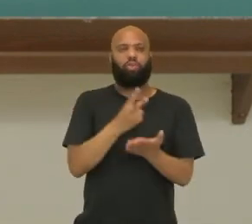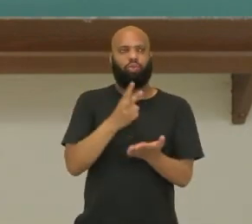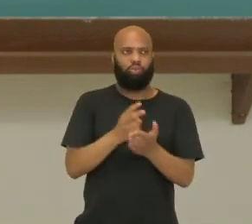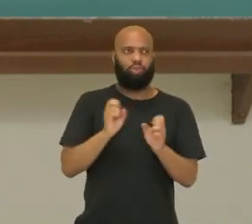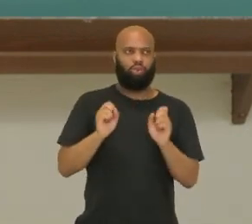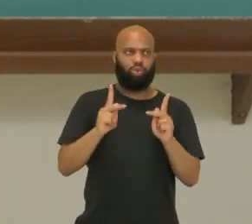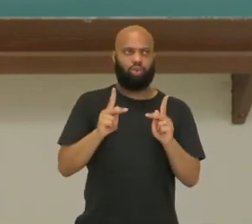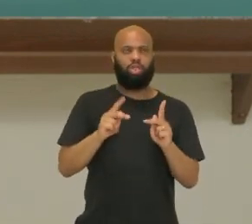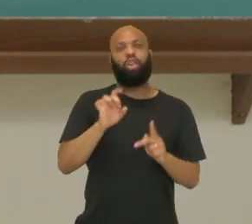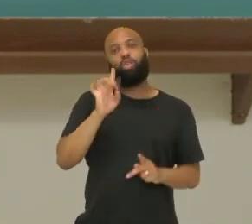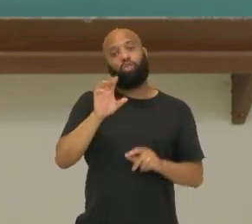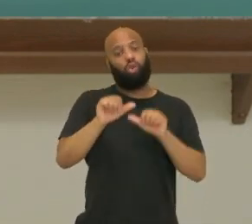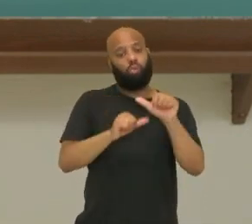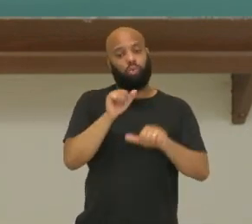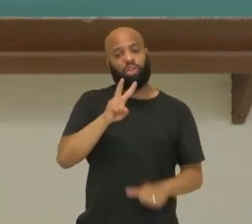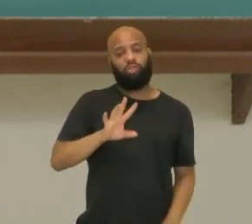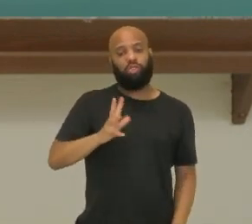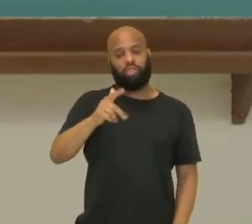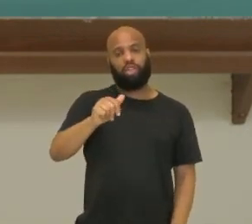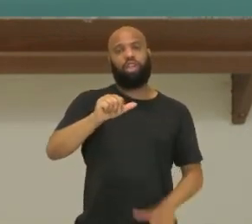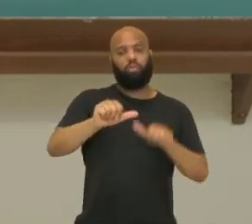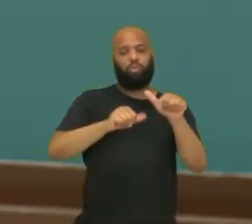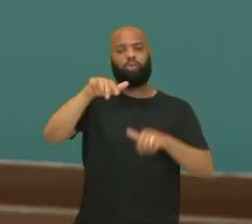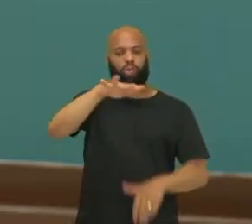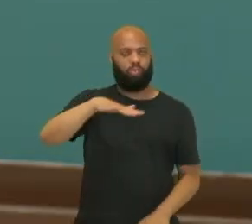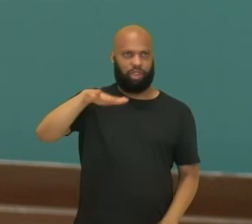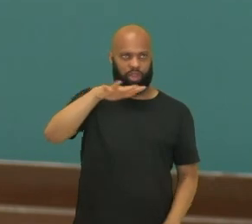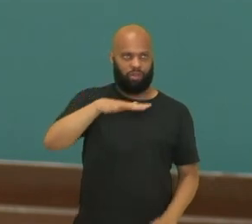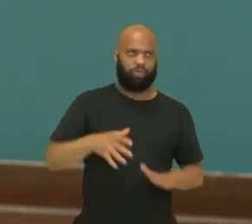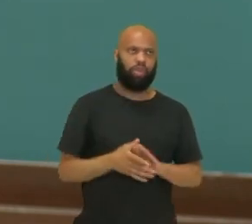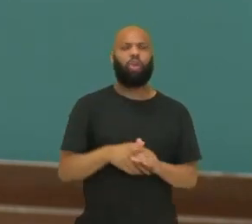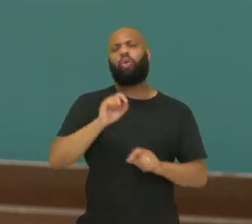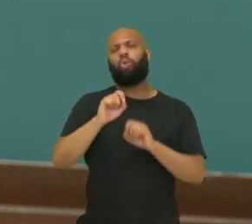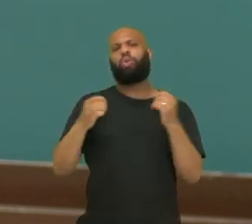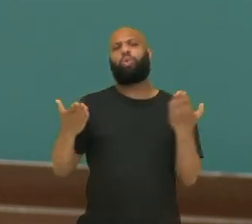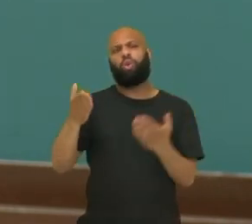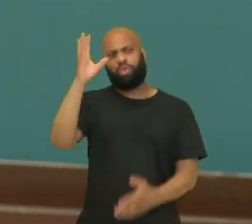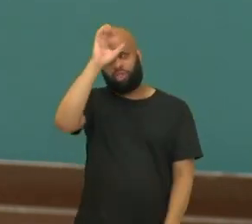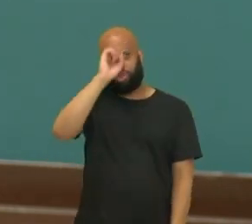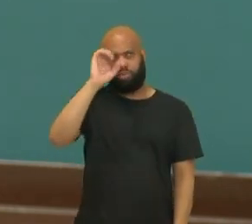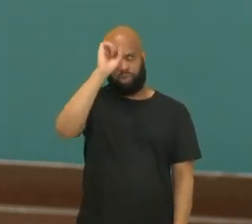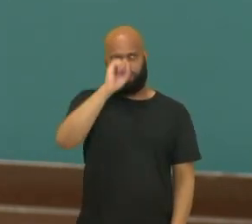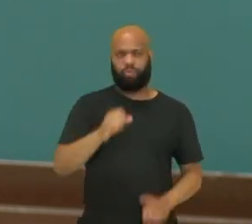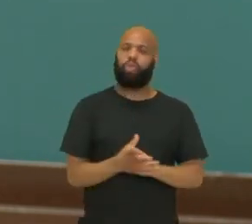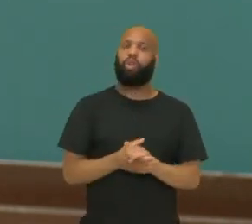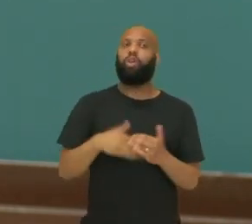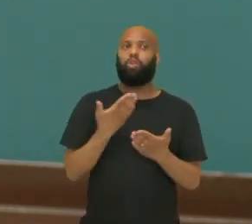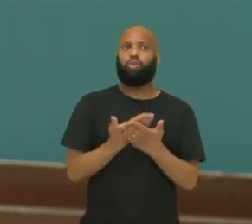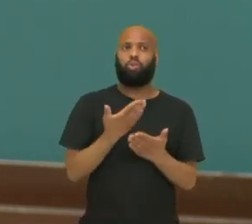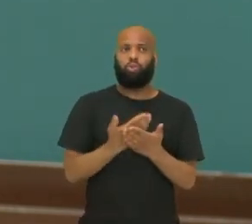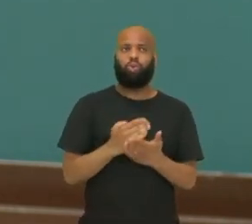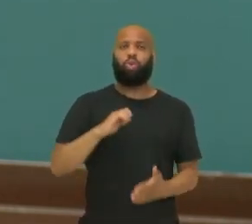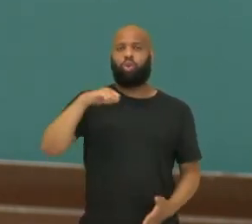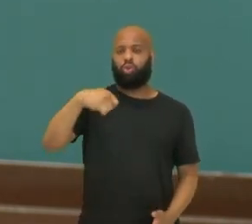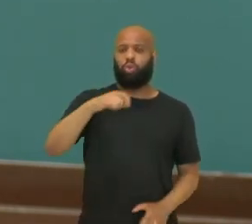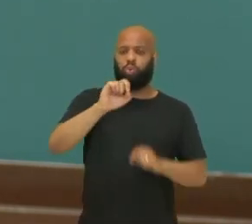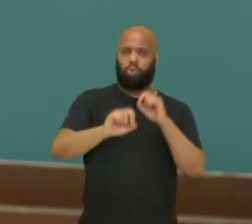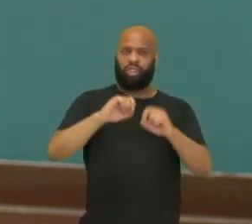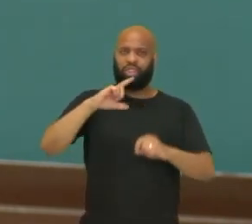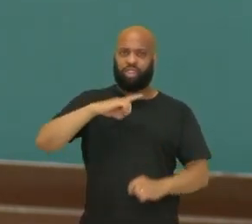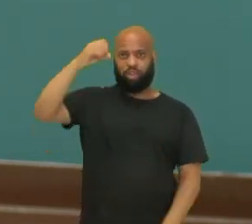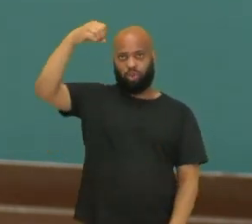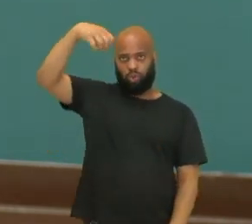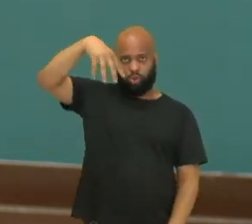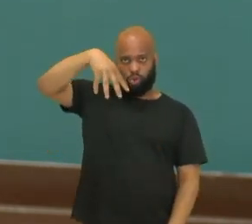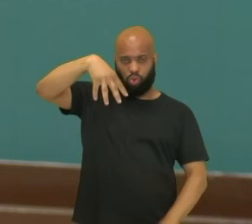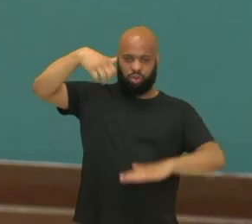disso. Altera a velocidade, mudança de meio. Pessoal, então assim, o que nós vimos na aula de hoje? Hoje nós falamos da absorção,